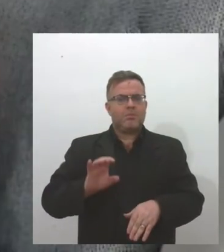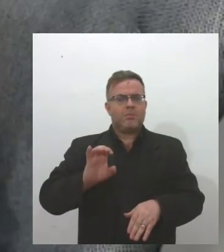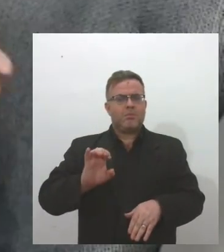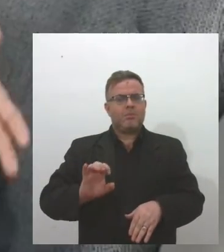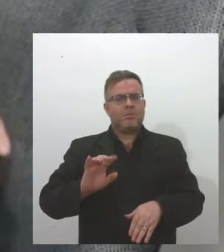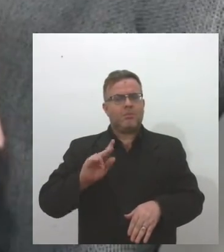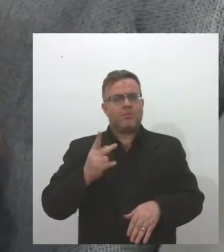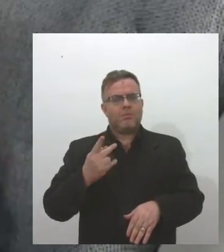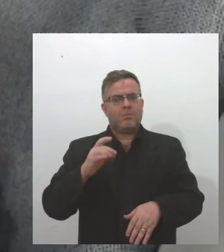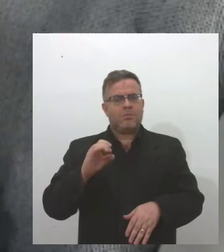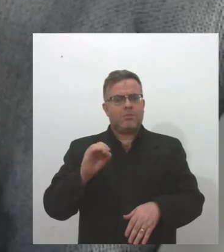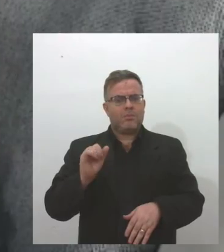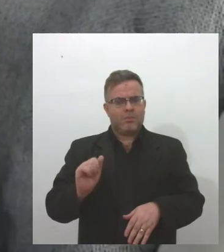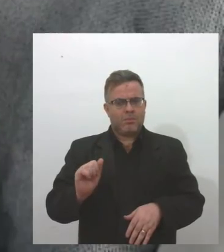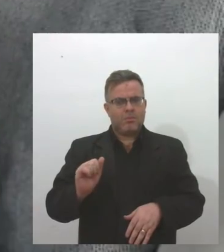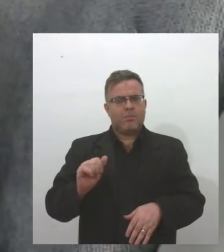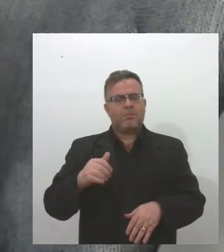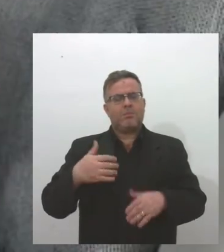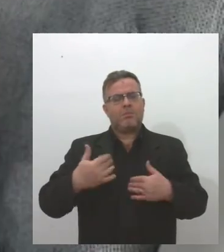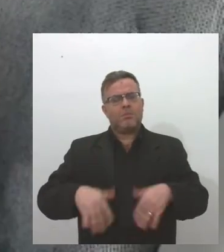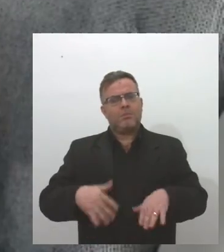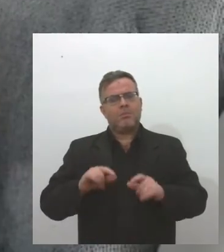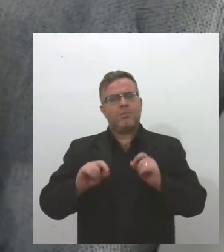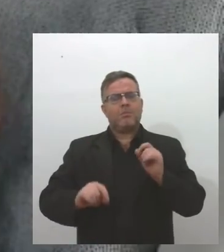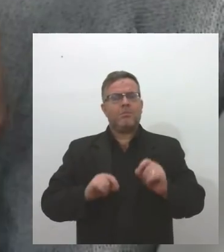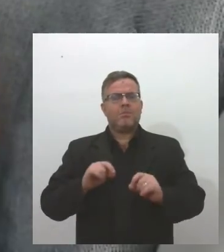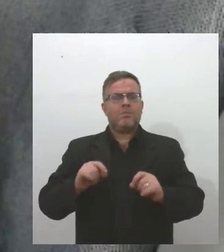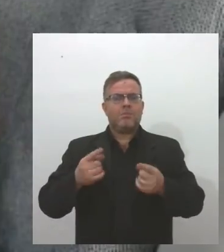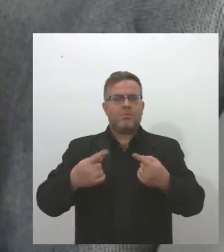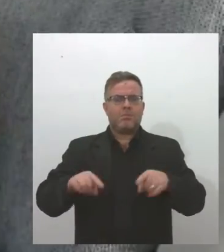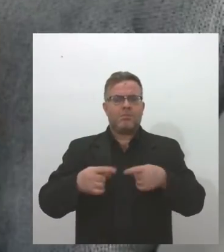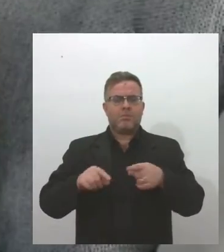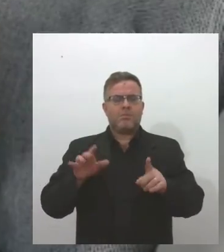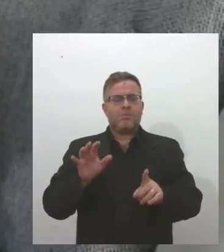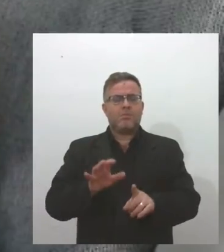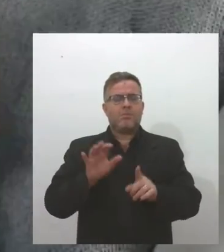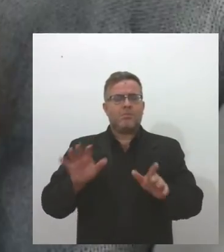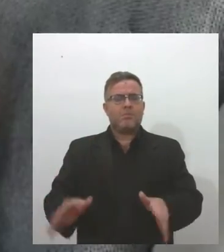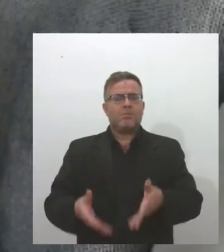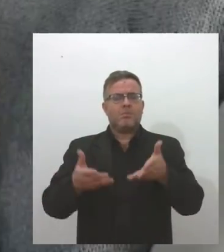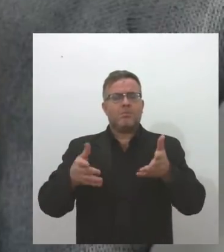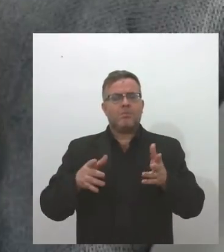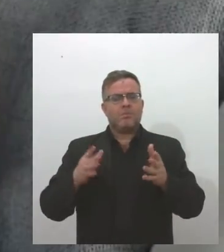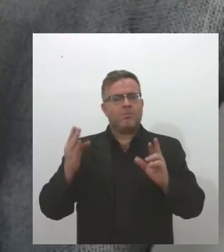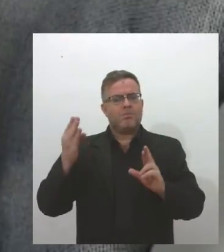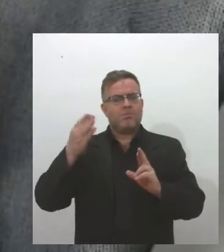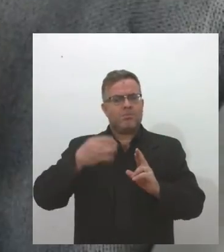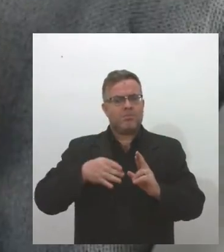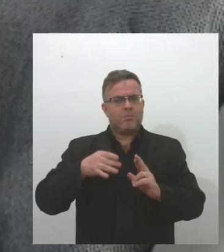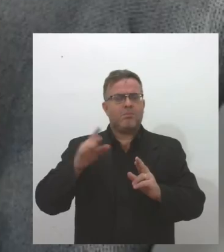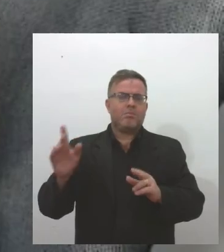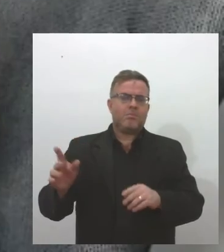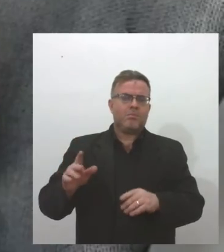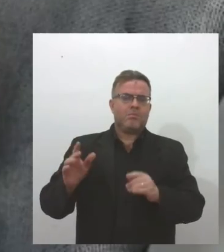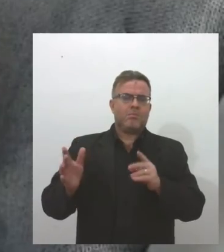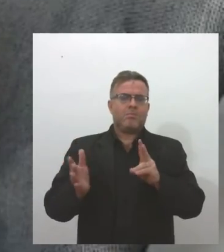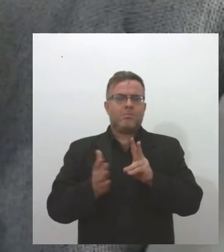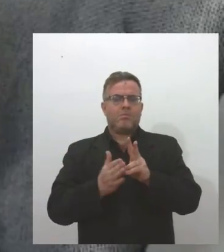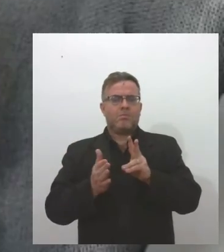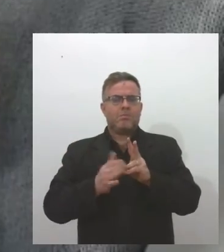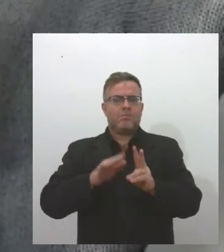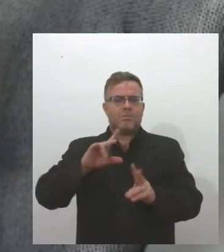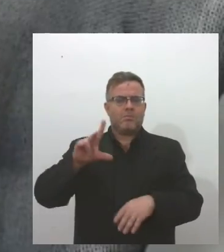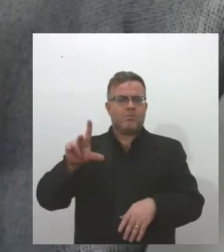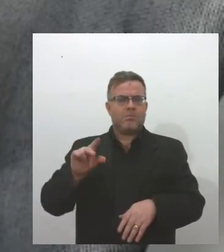Ela lança agora um novo trabalho chamado Afluentes, cheio de referências indígenas, africanas e que